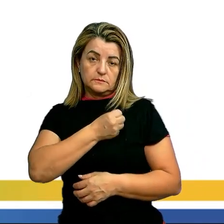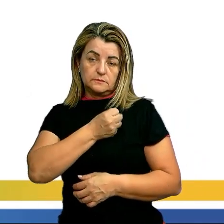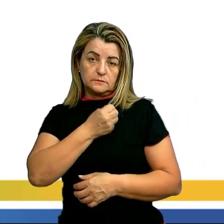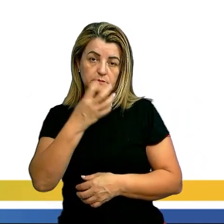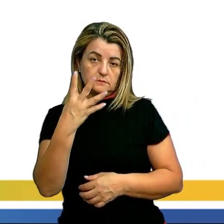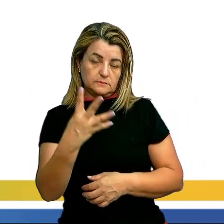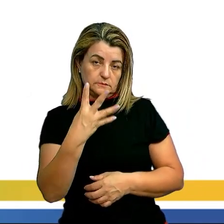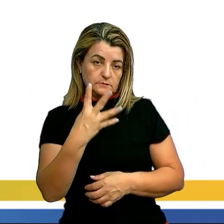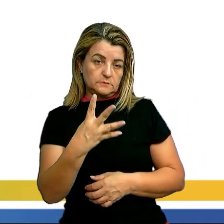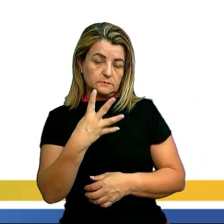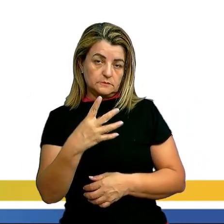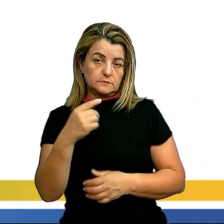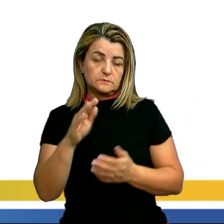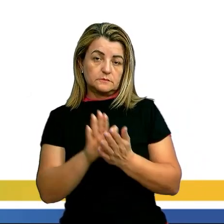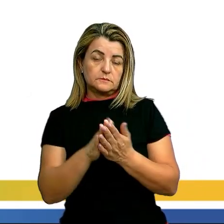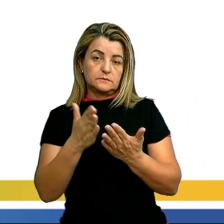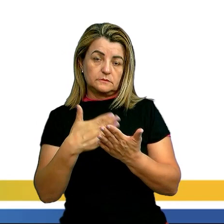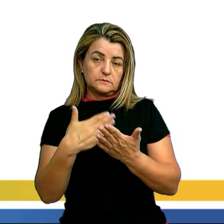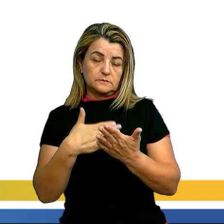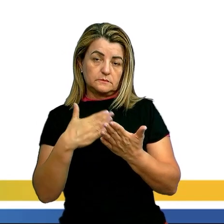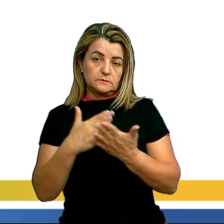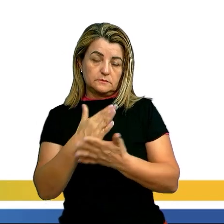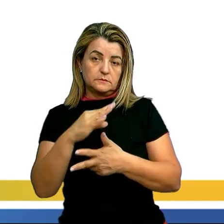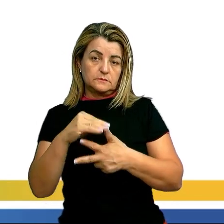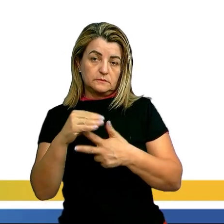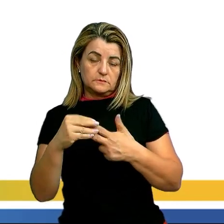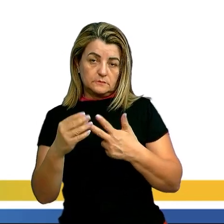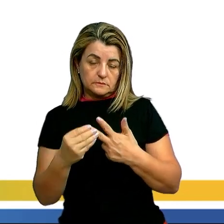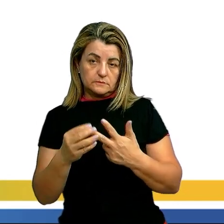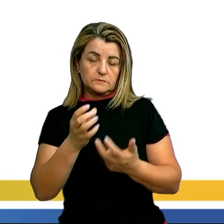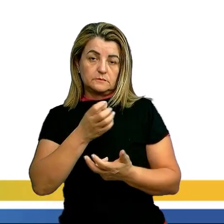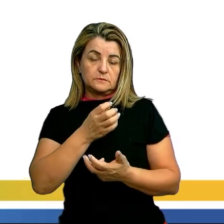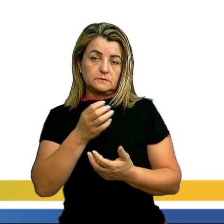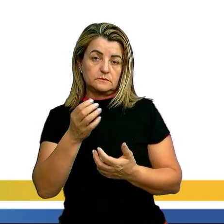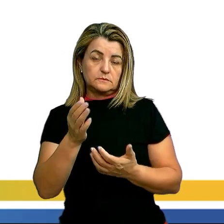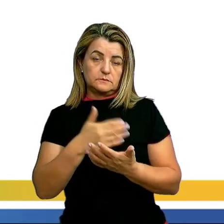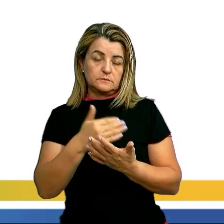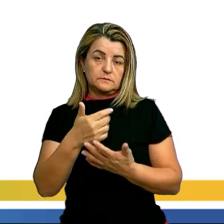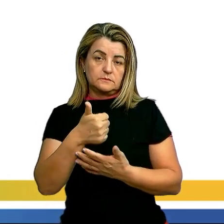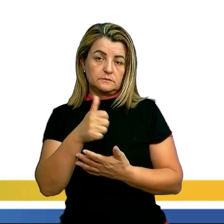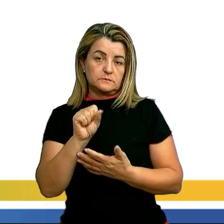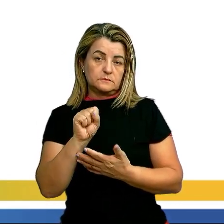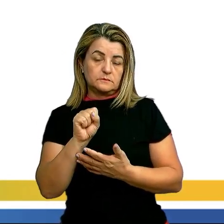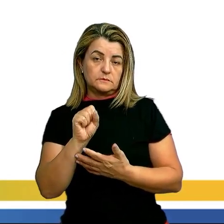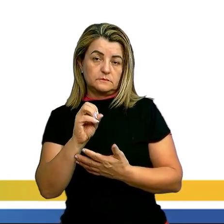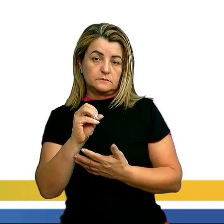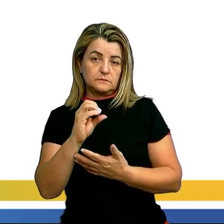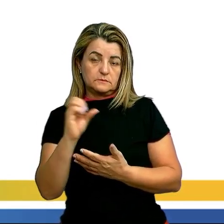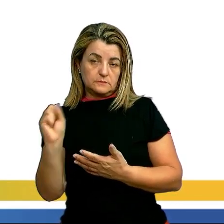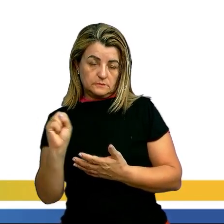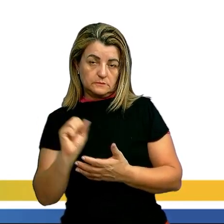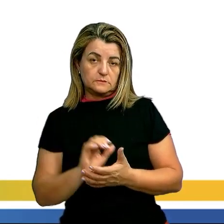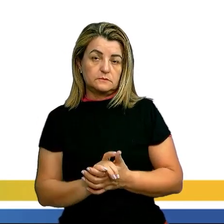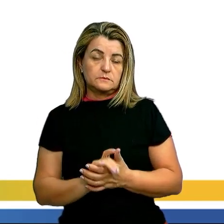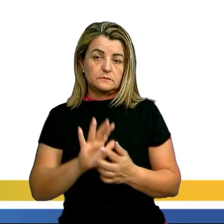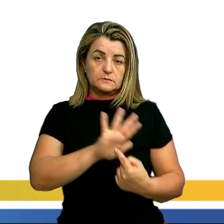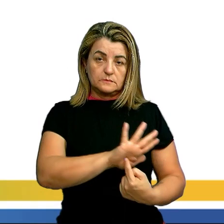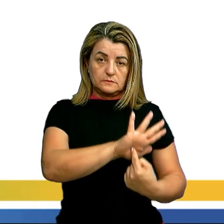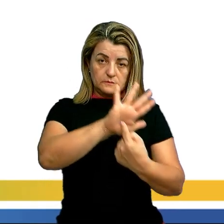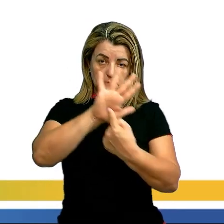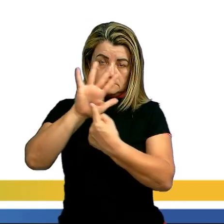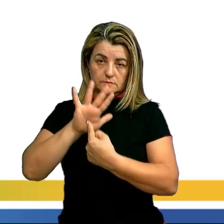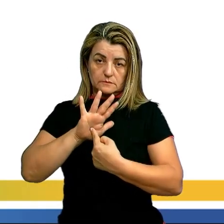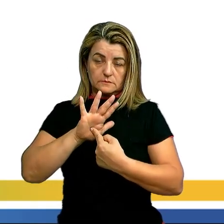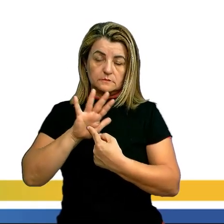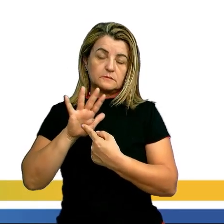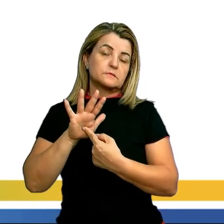está no livro do segundo ano do APROVA-ENEM, na página 108. Diz assim: a transmissão do sinal da